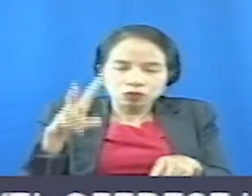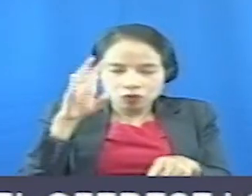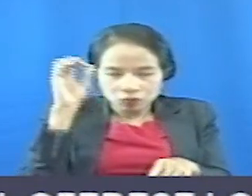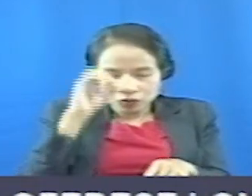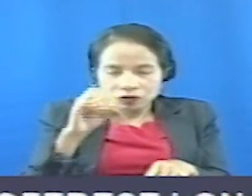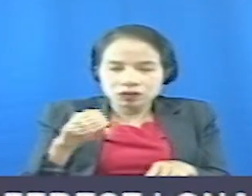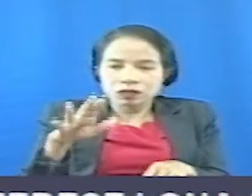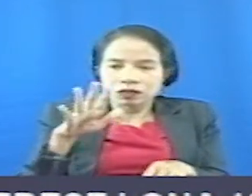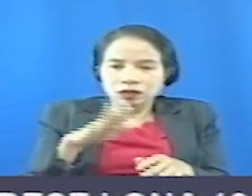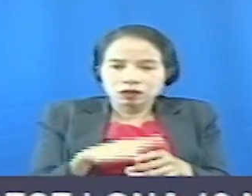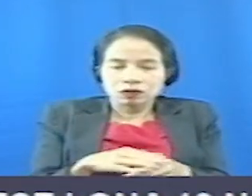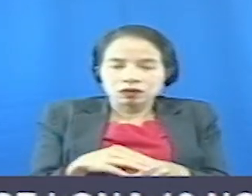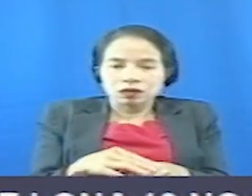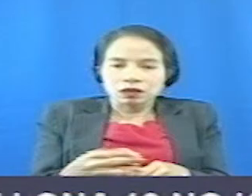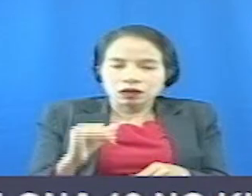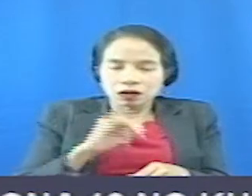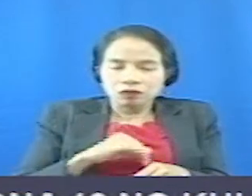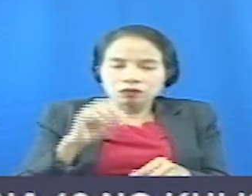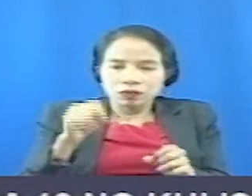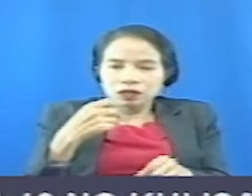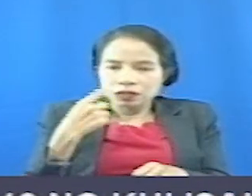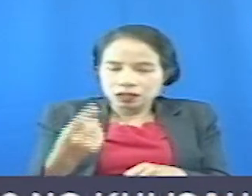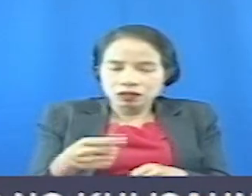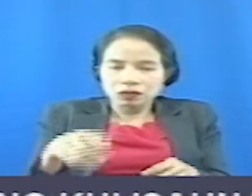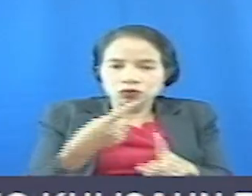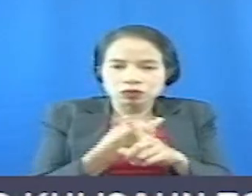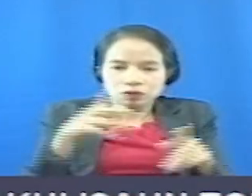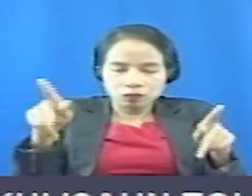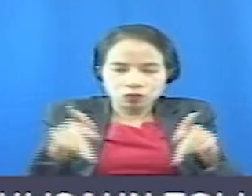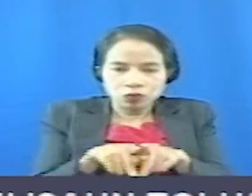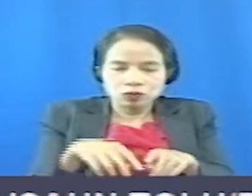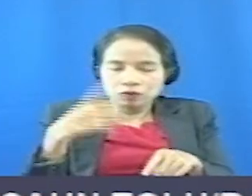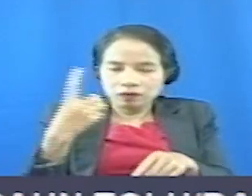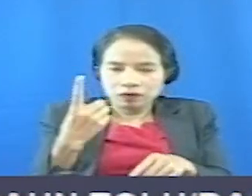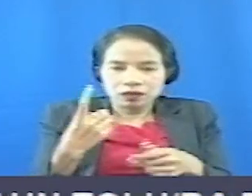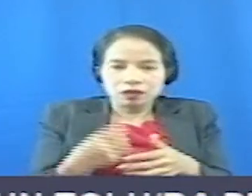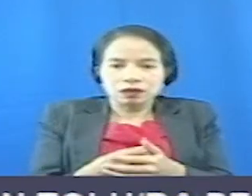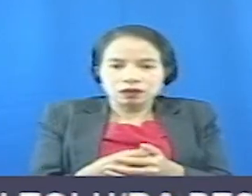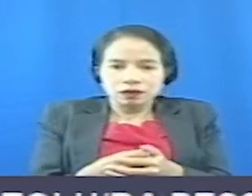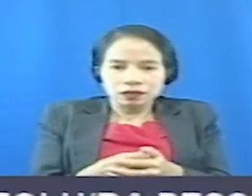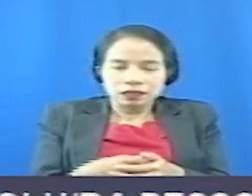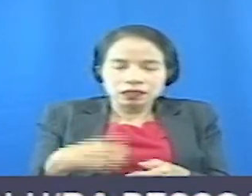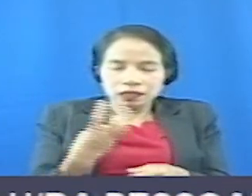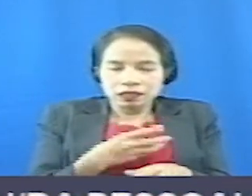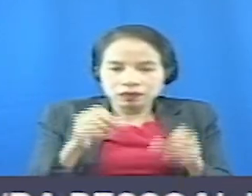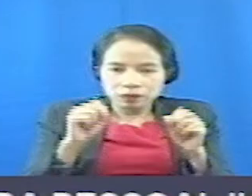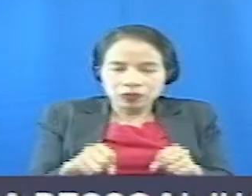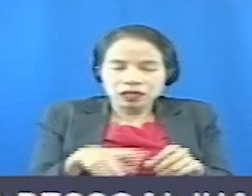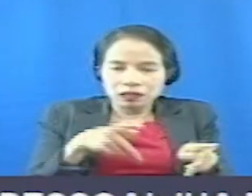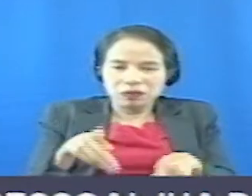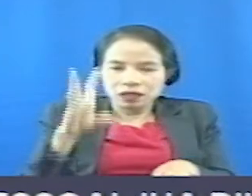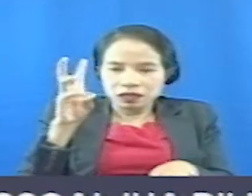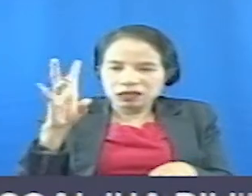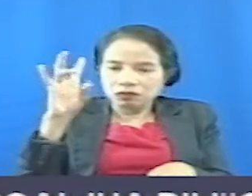Antau hobel hatete dihan usi posto nebe maka permanente tiaona ya itabel hatete mana ini nang hitu